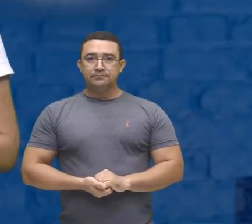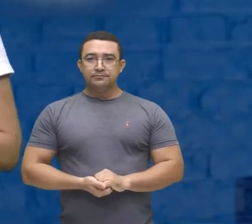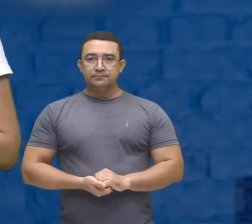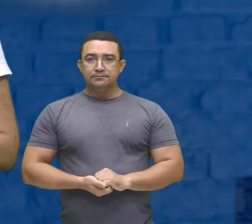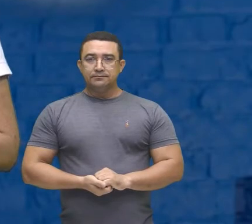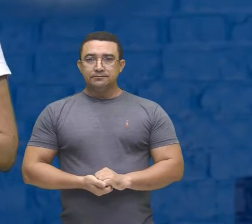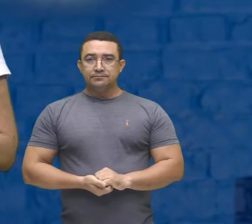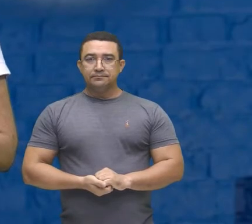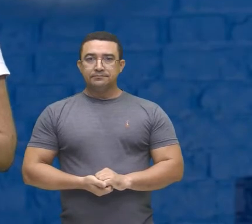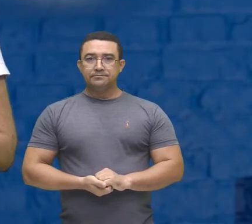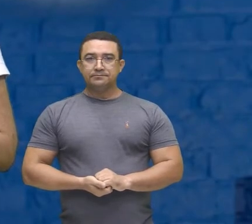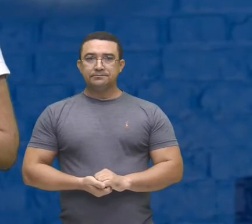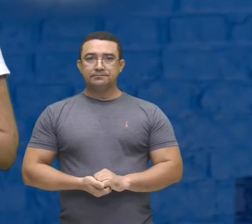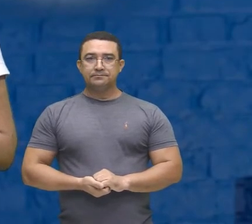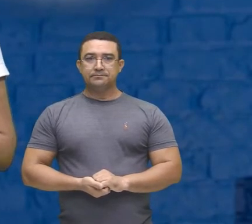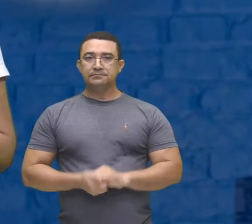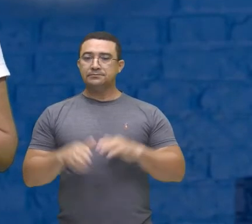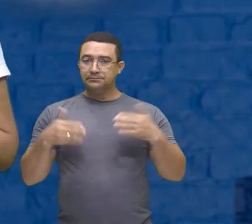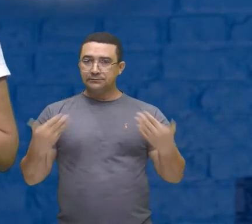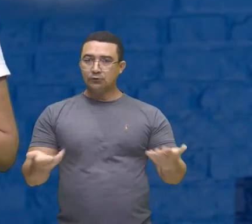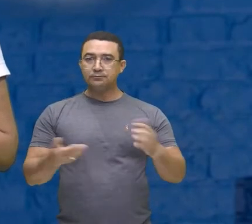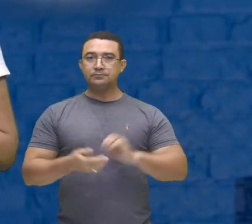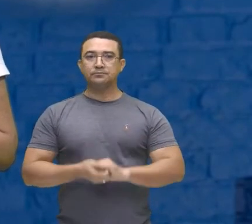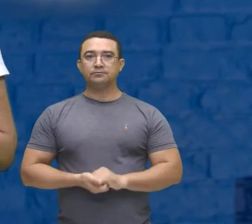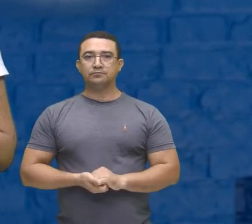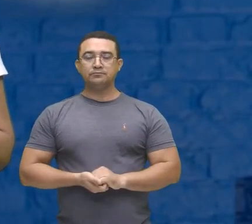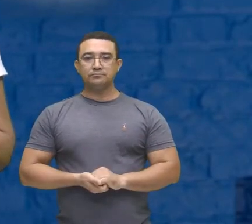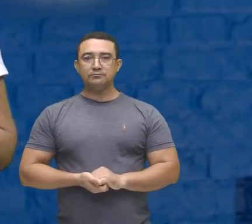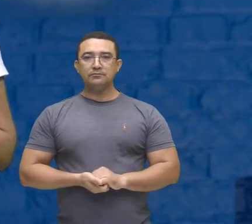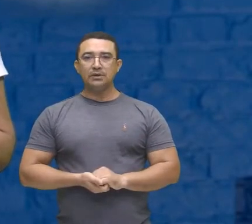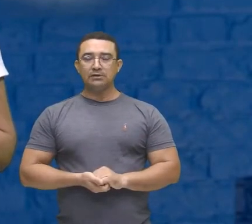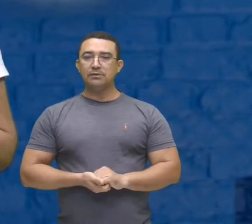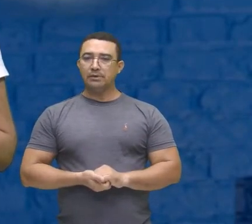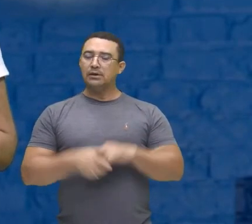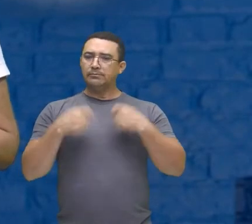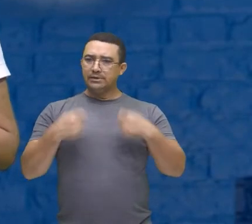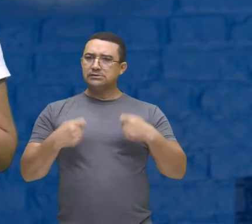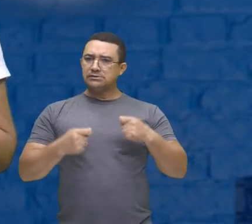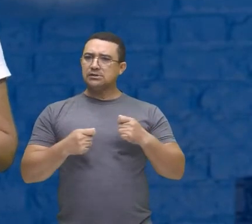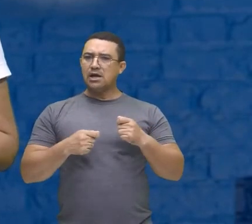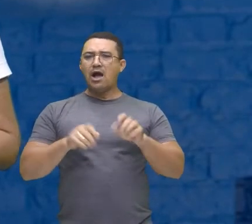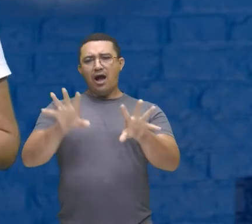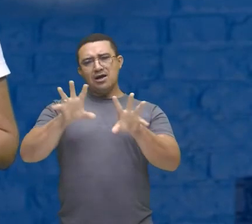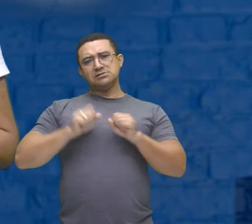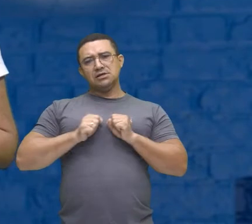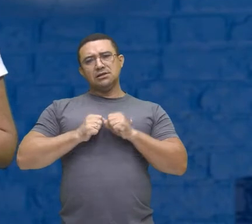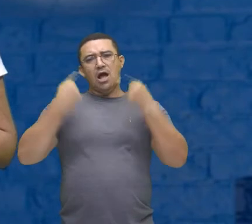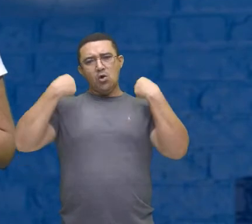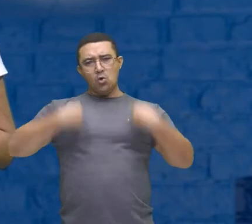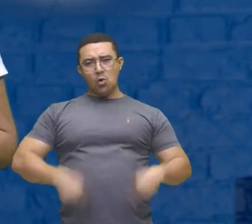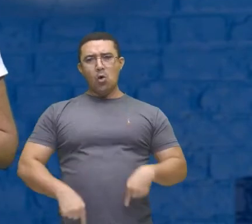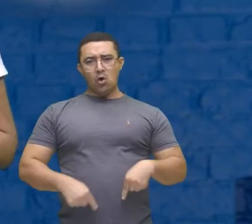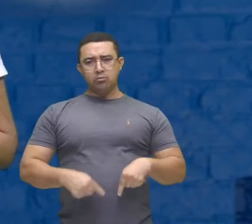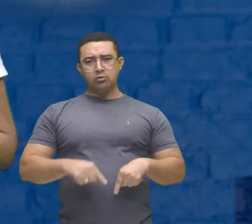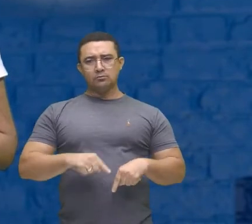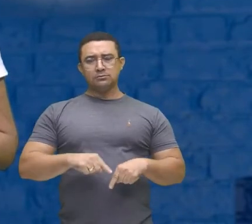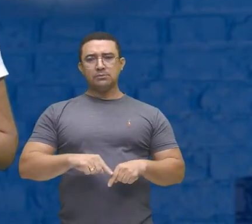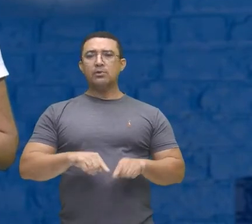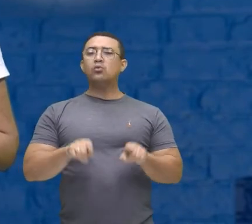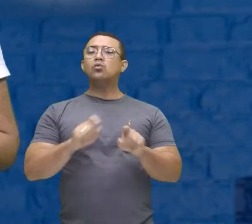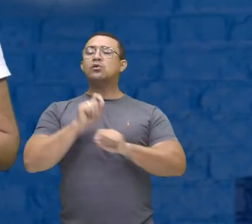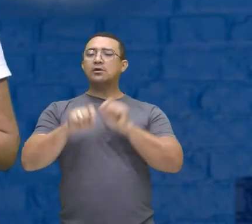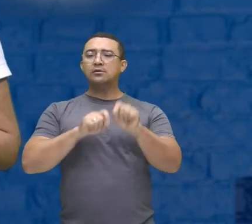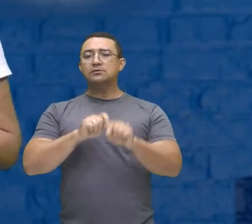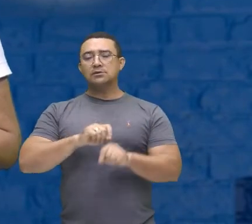Muito bem, então aceitação e autoestima, cada um com o seu corpo, no seu ritmo, no seu tempo, com os cuidados